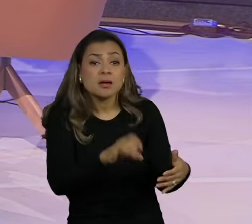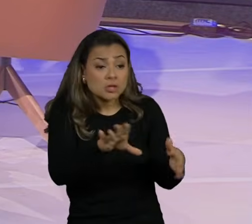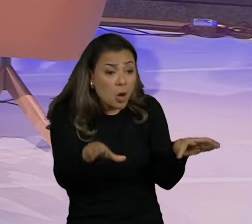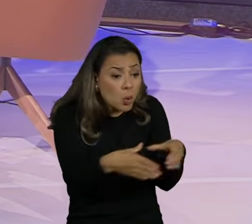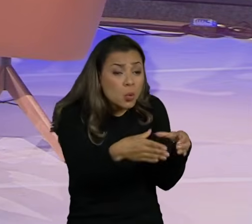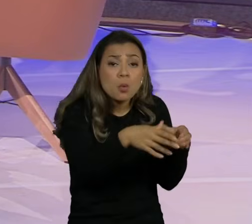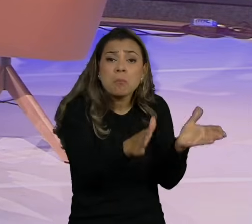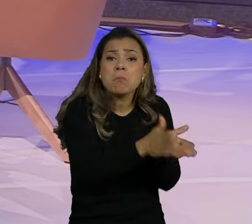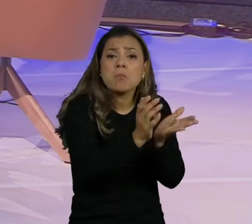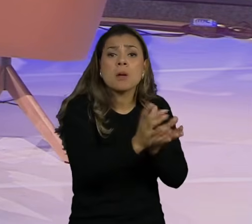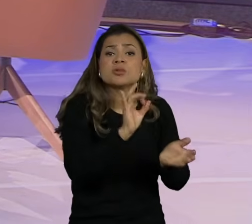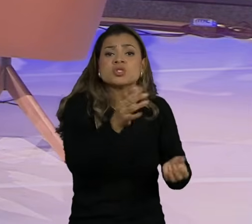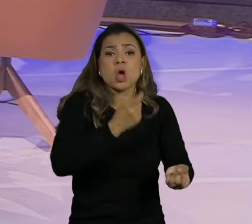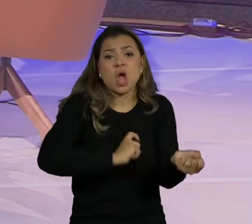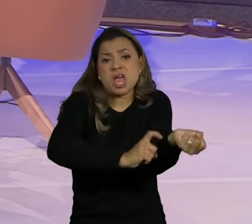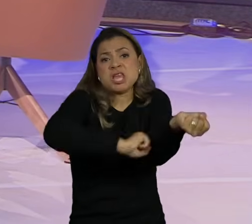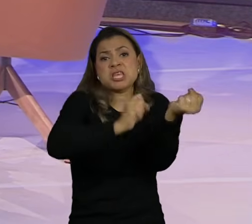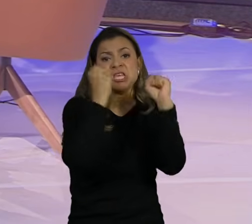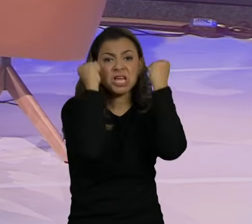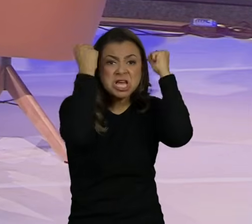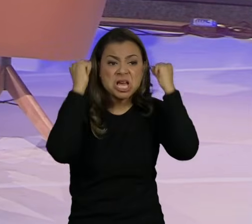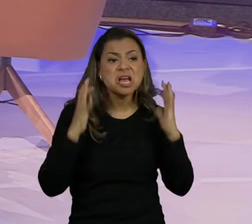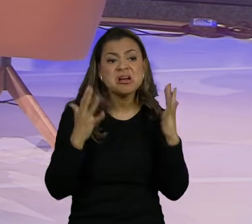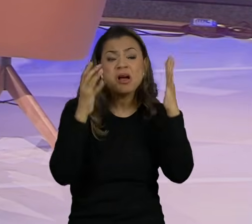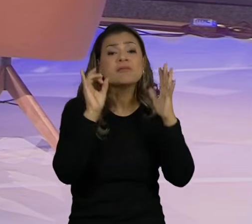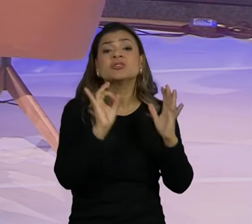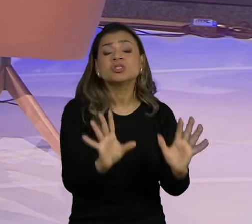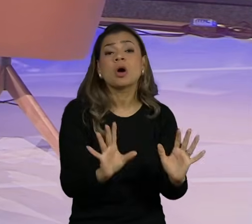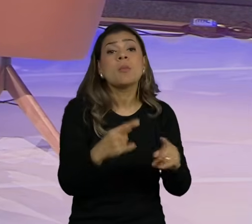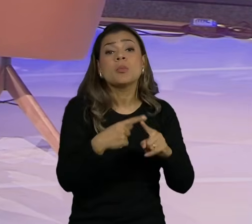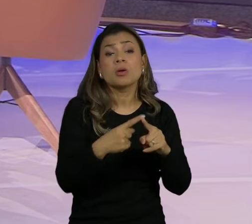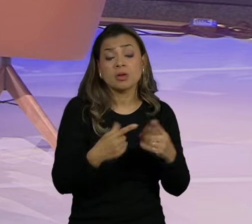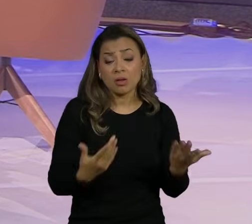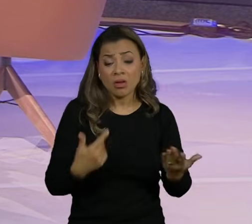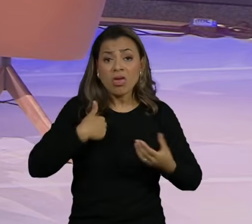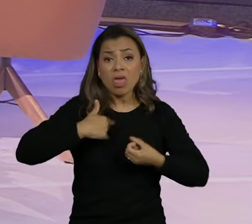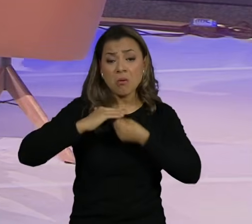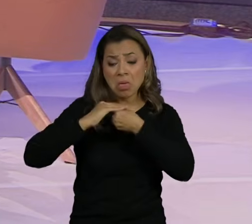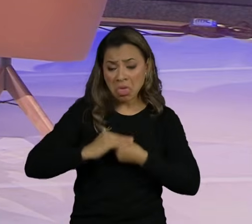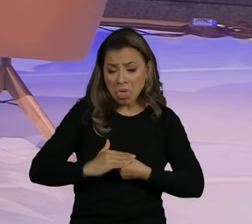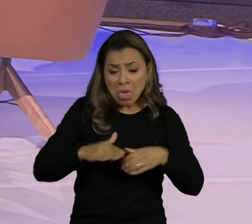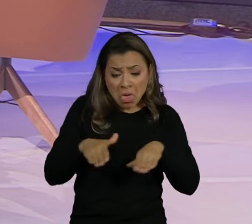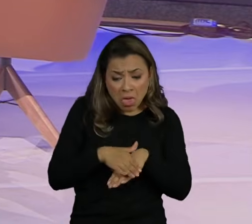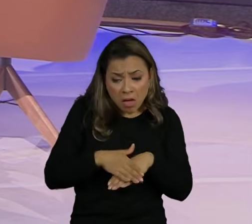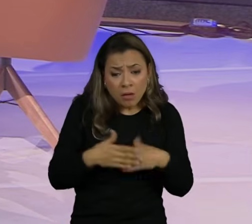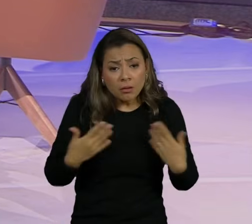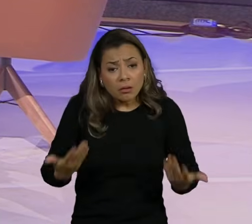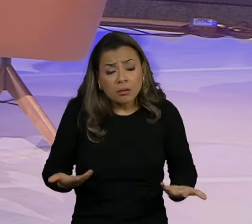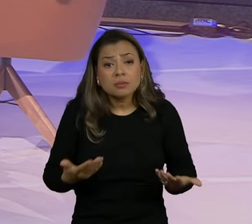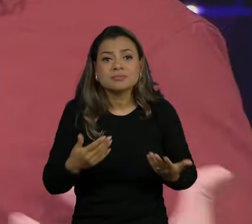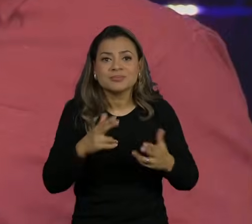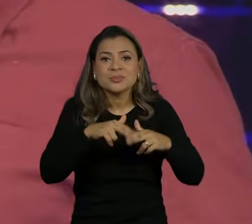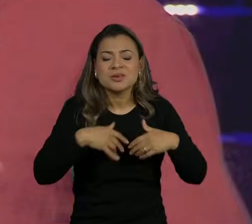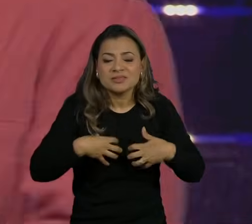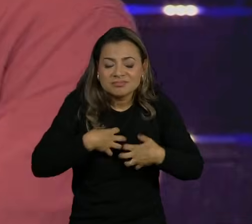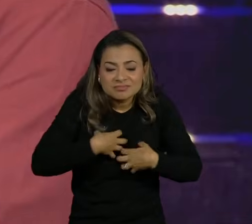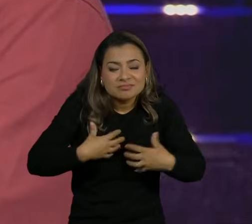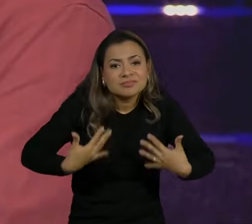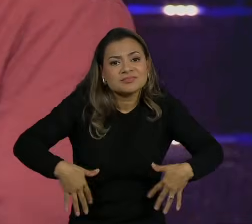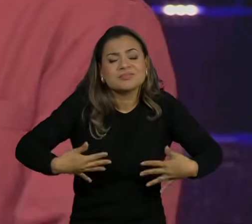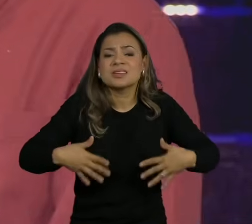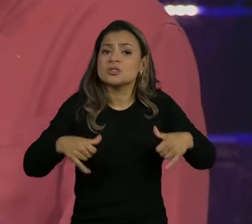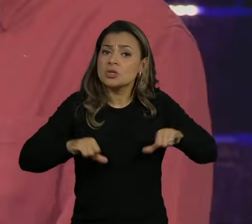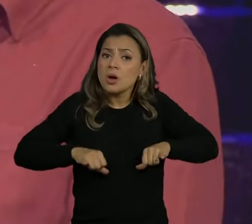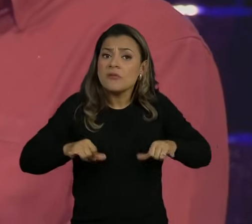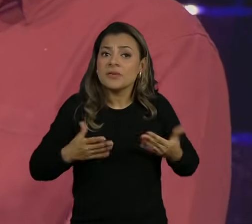Óbvio, se você ficou mais pobre, você se sente humilhado e você tem raiva. Né? É exatamente aí